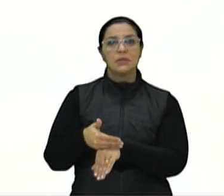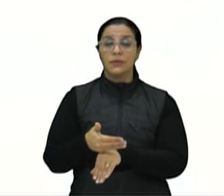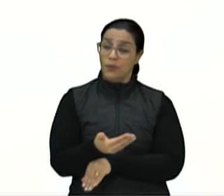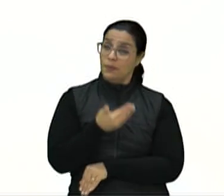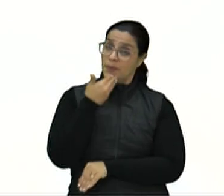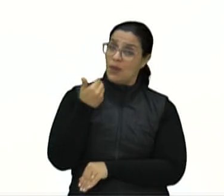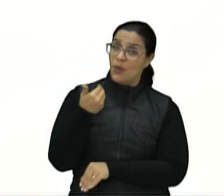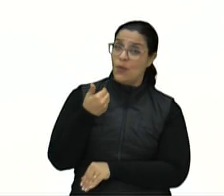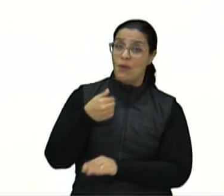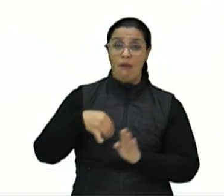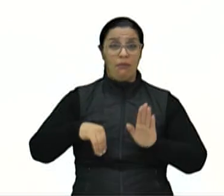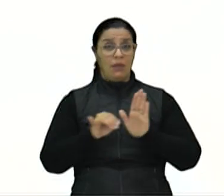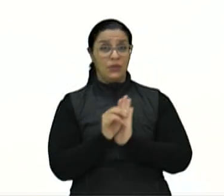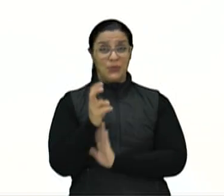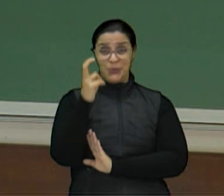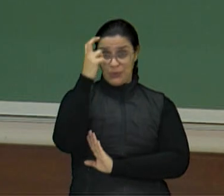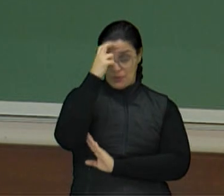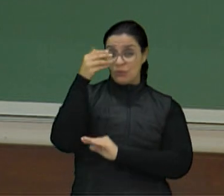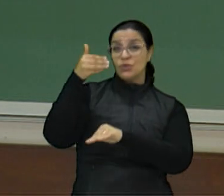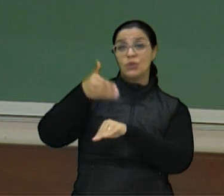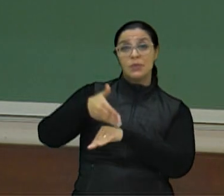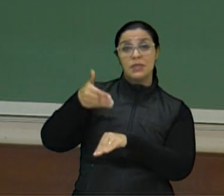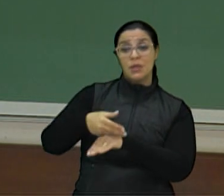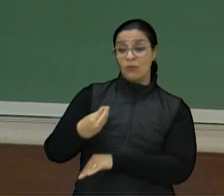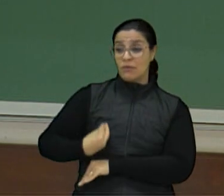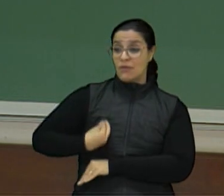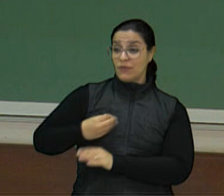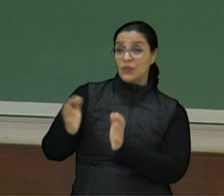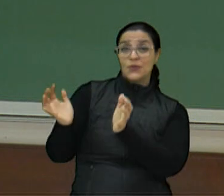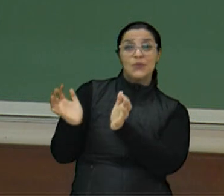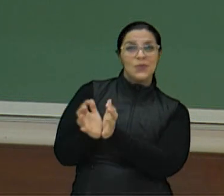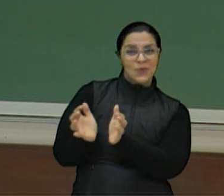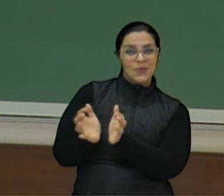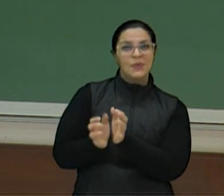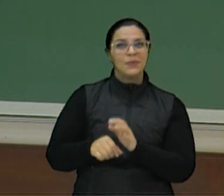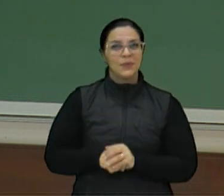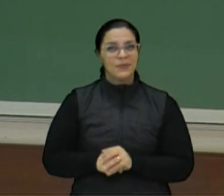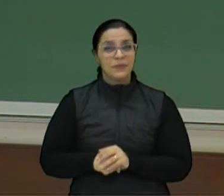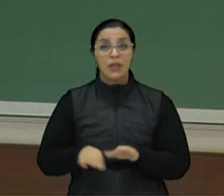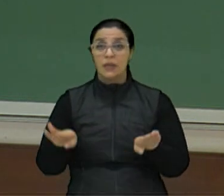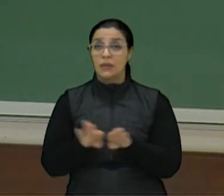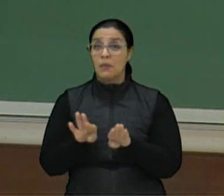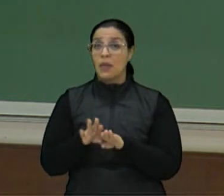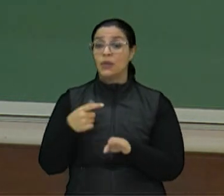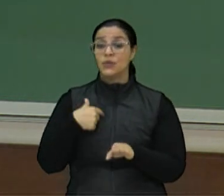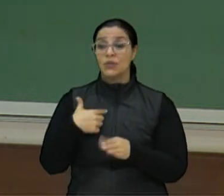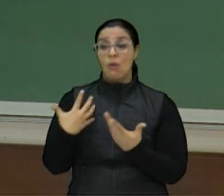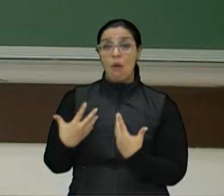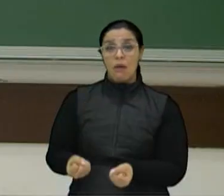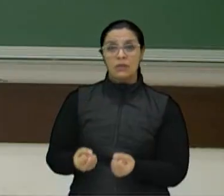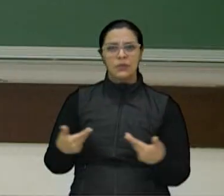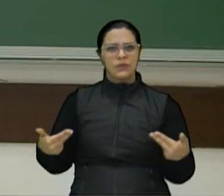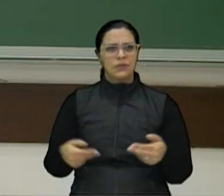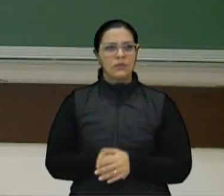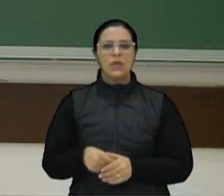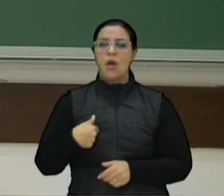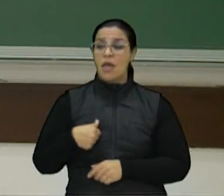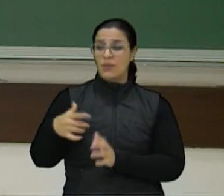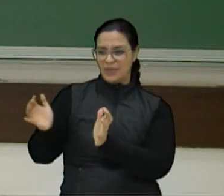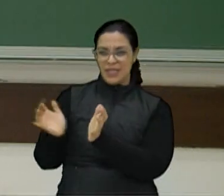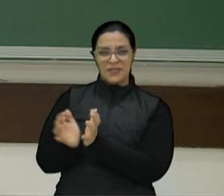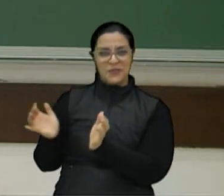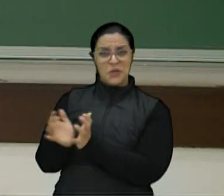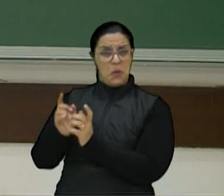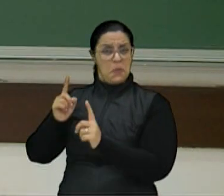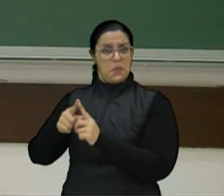melhor, a identidade cultural de participação na vida coletiva e de aceitação. Eu pertenço àquele grupo porque